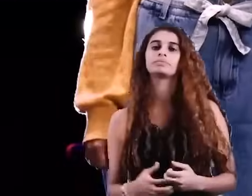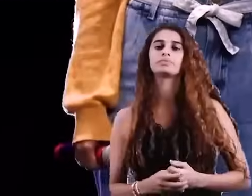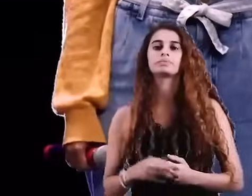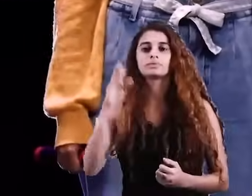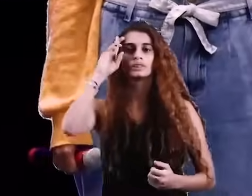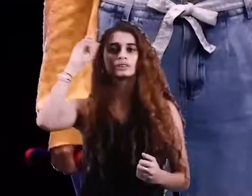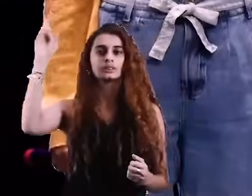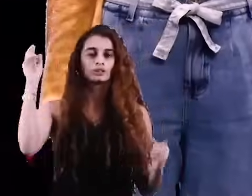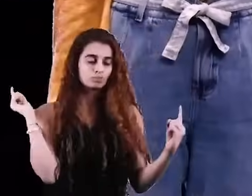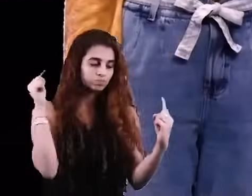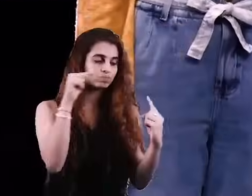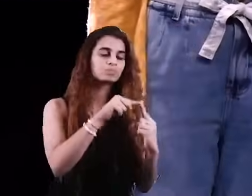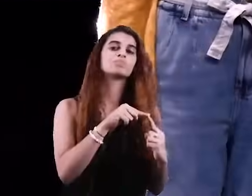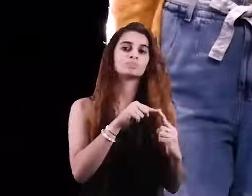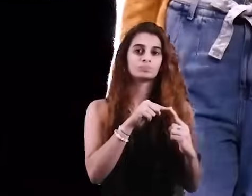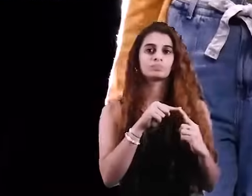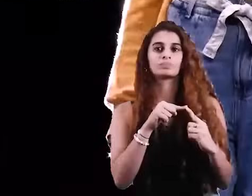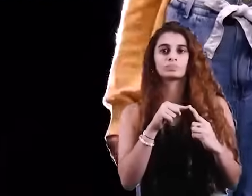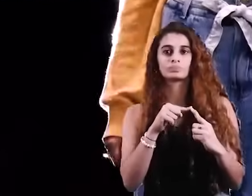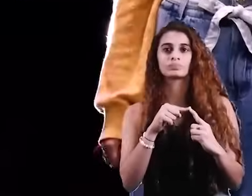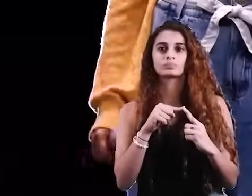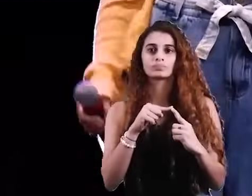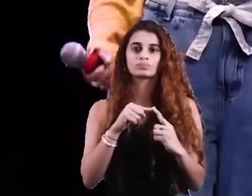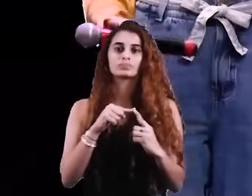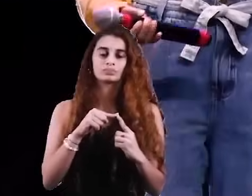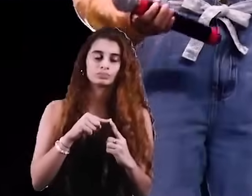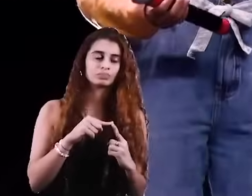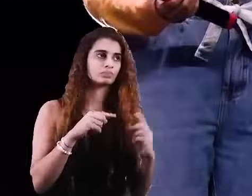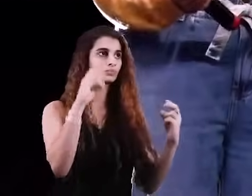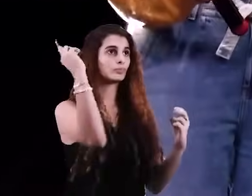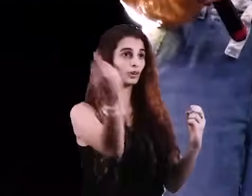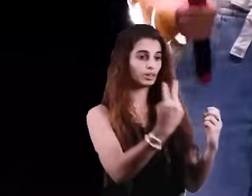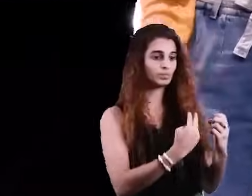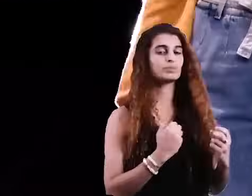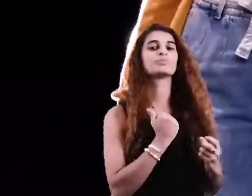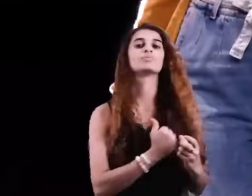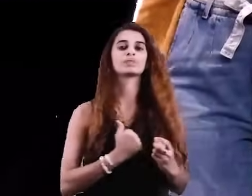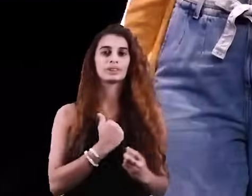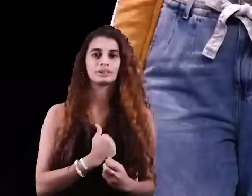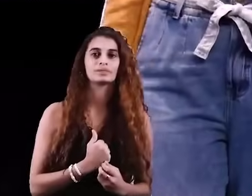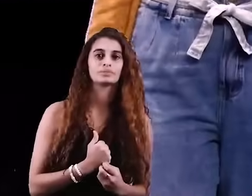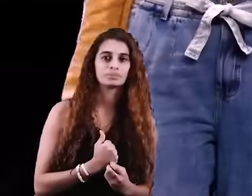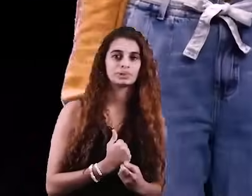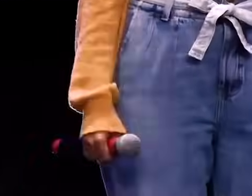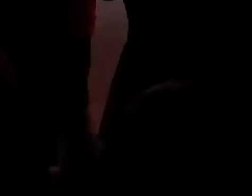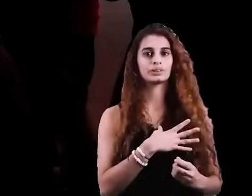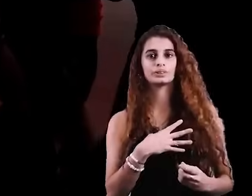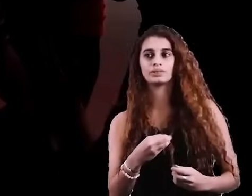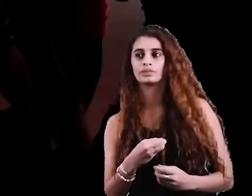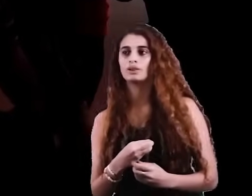dentro do teu propósito. Ache em mim uma Abigail, Senhor. Ache em mim uma filha humilde e submissa,